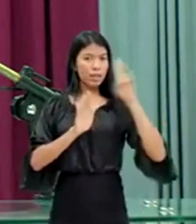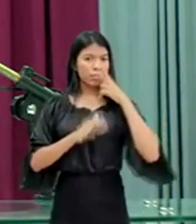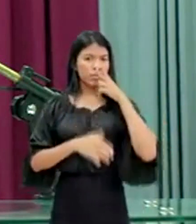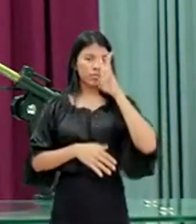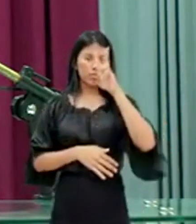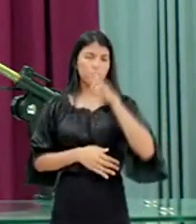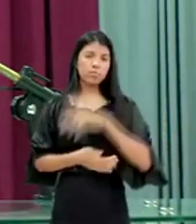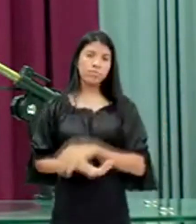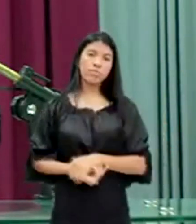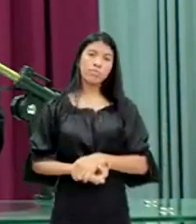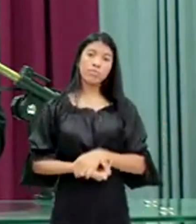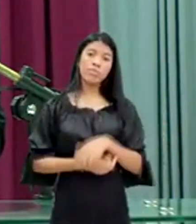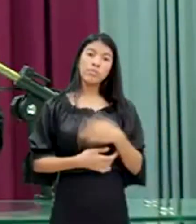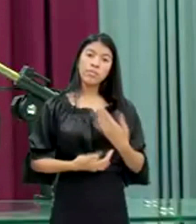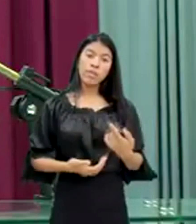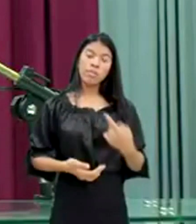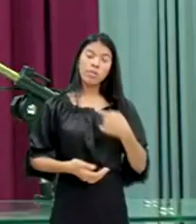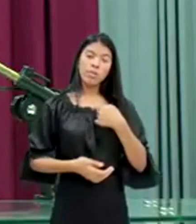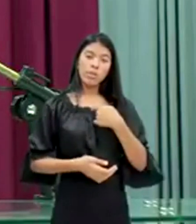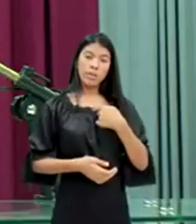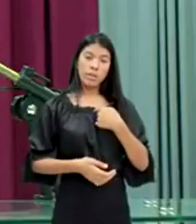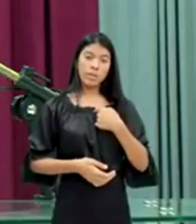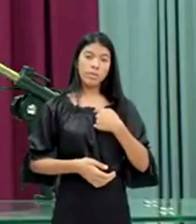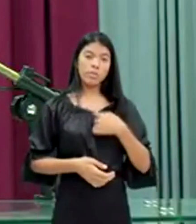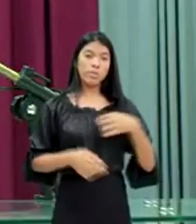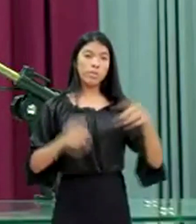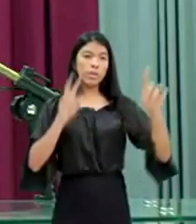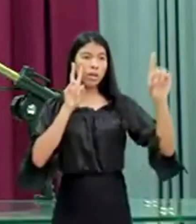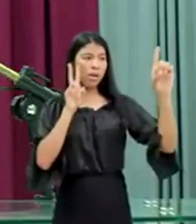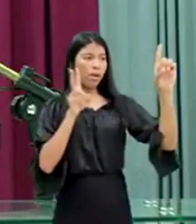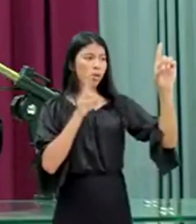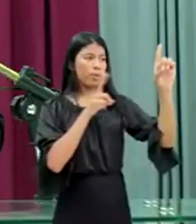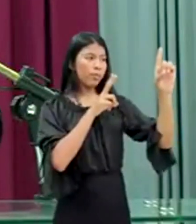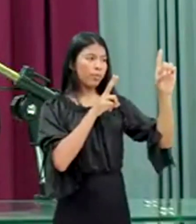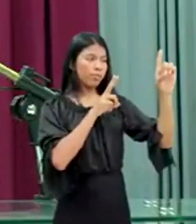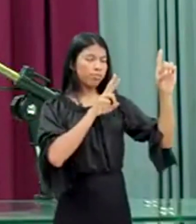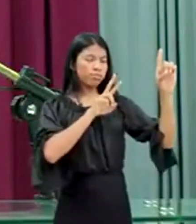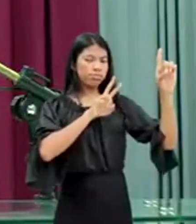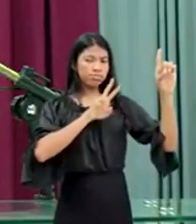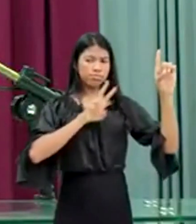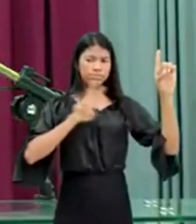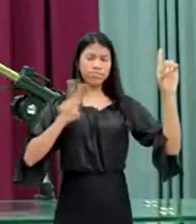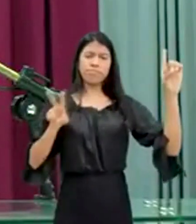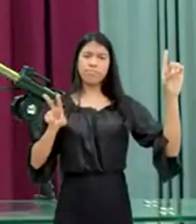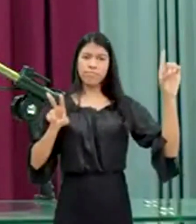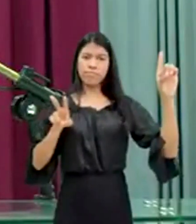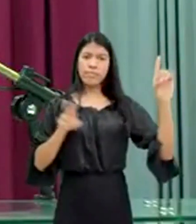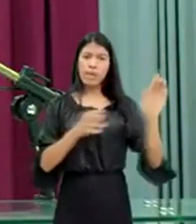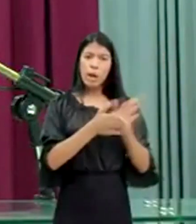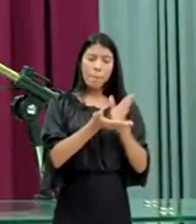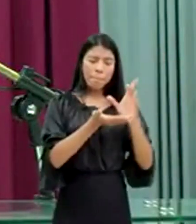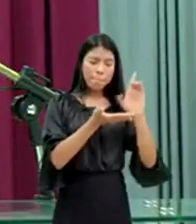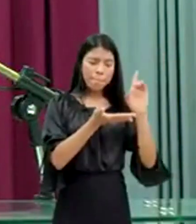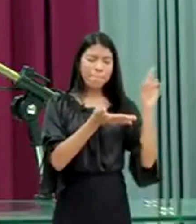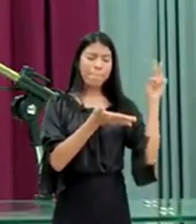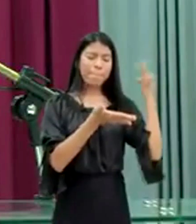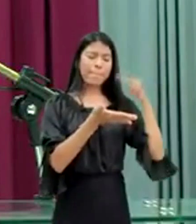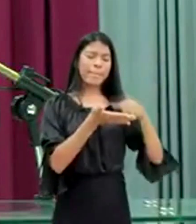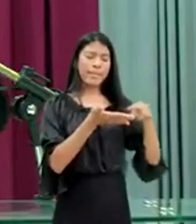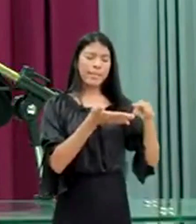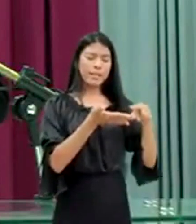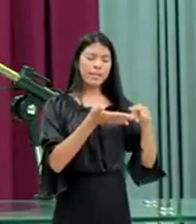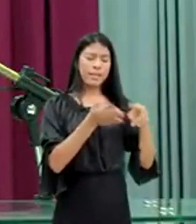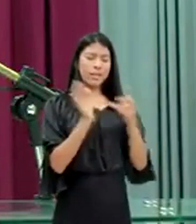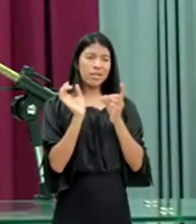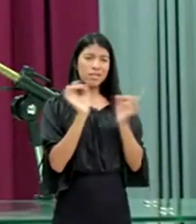quando eu deixo de olhar para Deus, quando eu deixo de olhar para a sua palavra, para